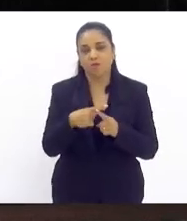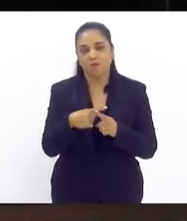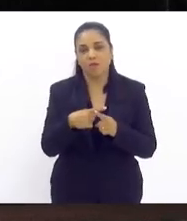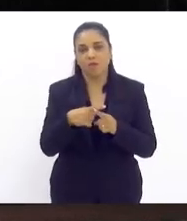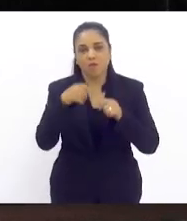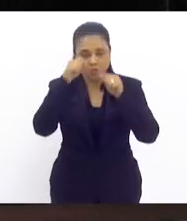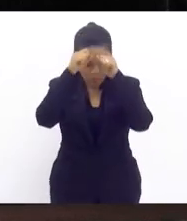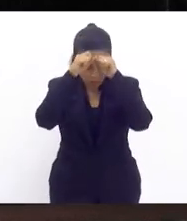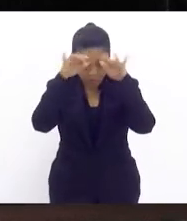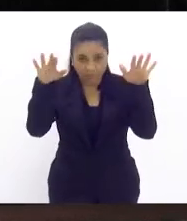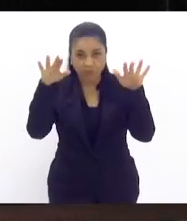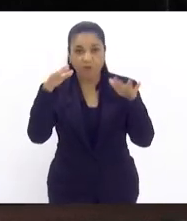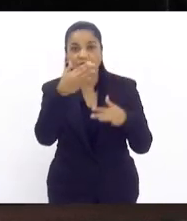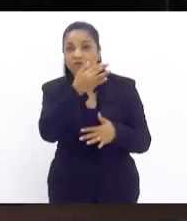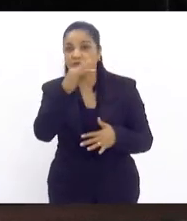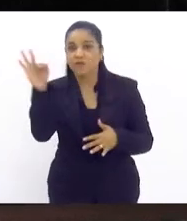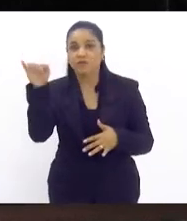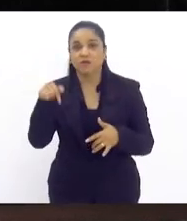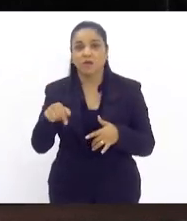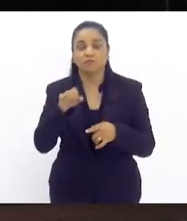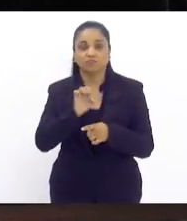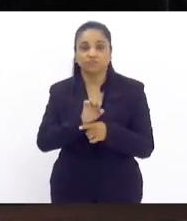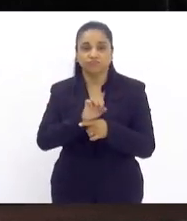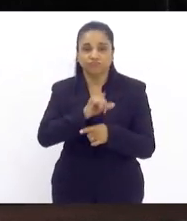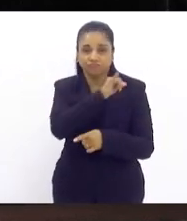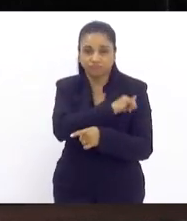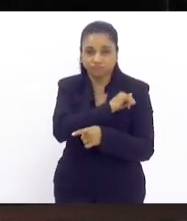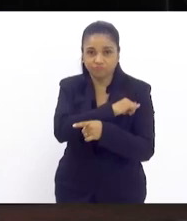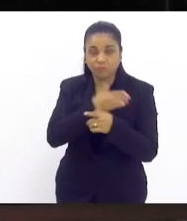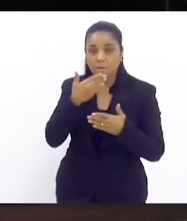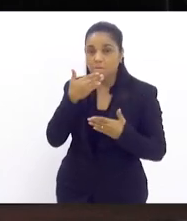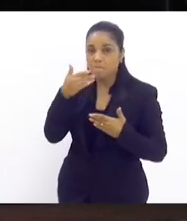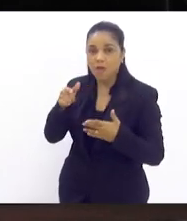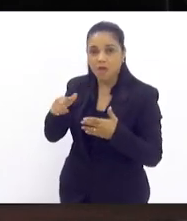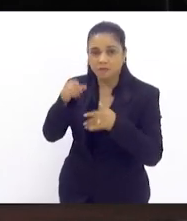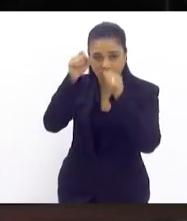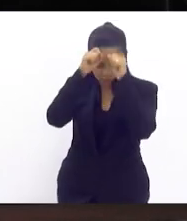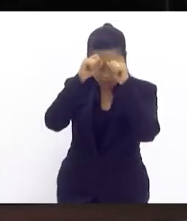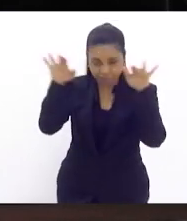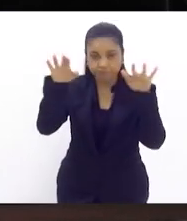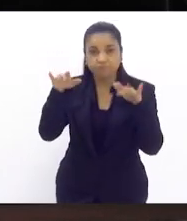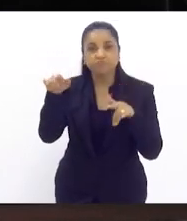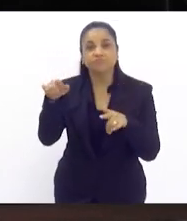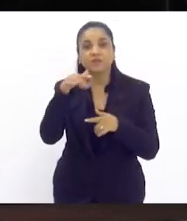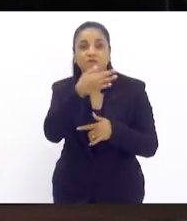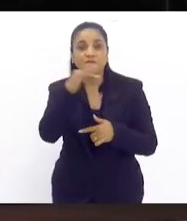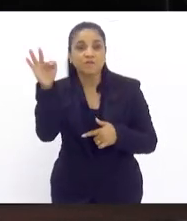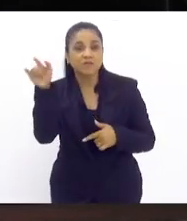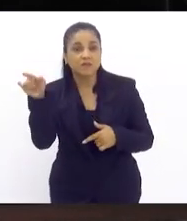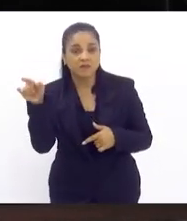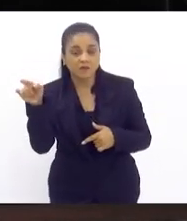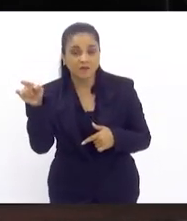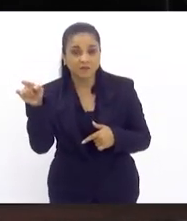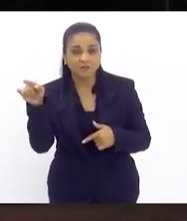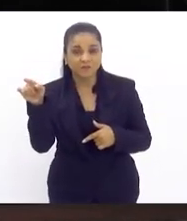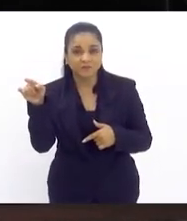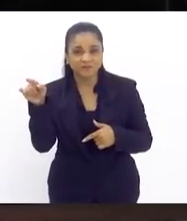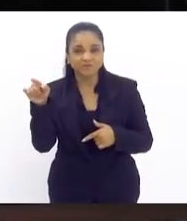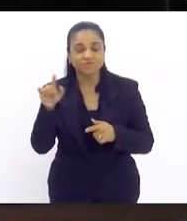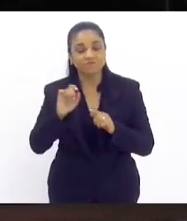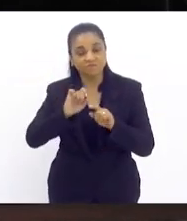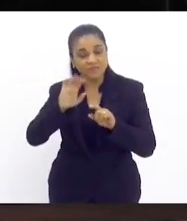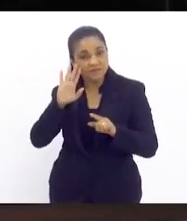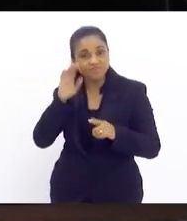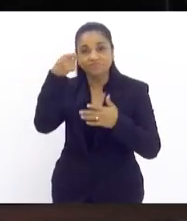Federal, o Estado do Rio de Janeiro aciona o Supremo Tribunal Federal, e essa decisão se